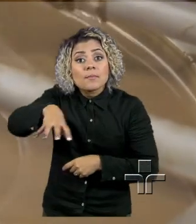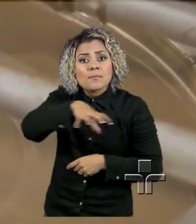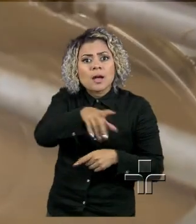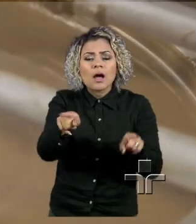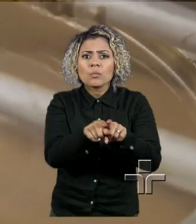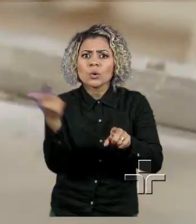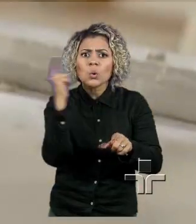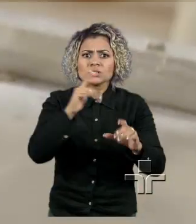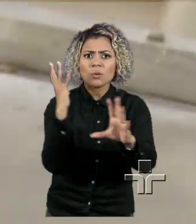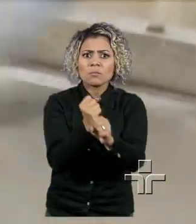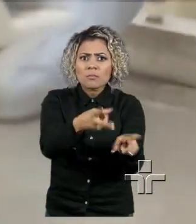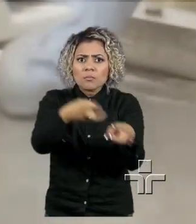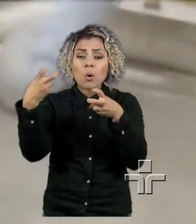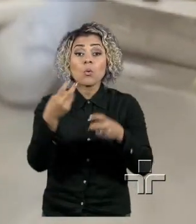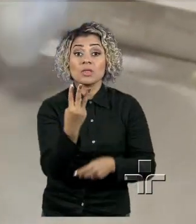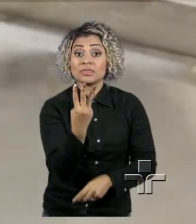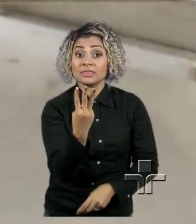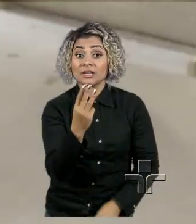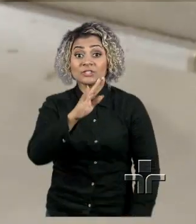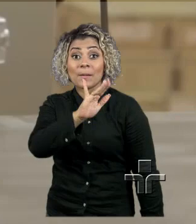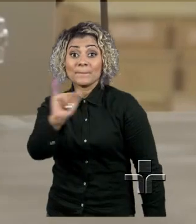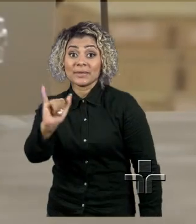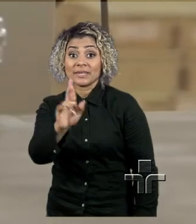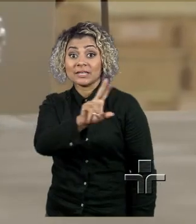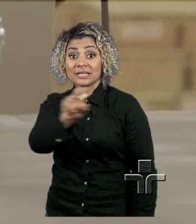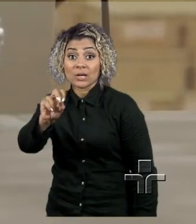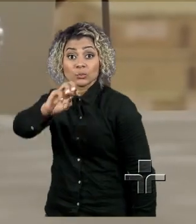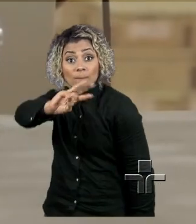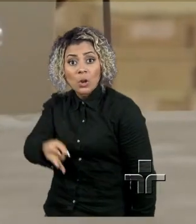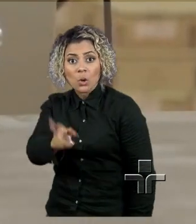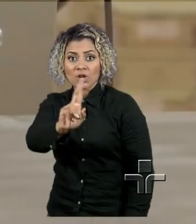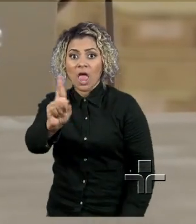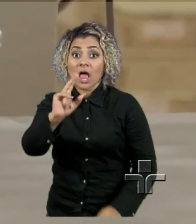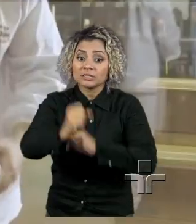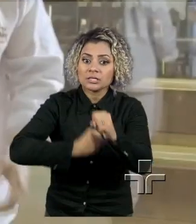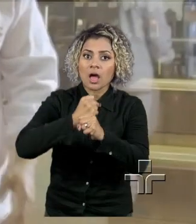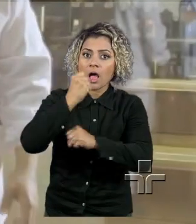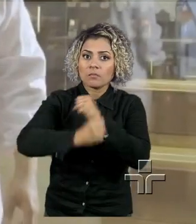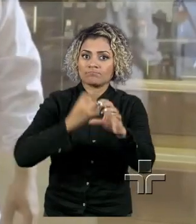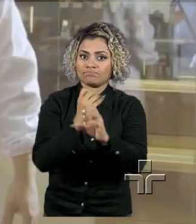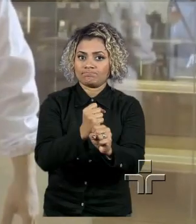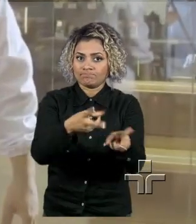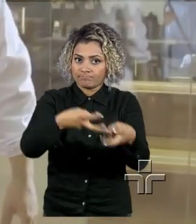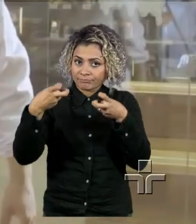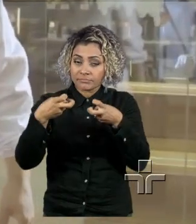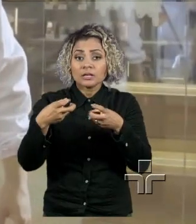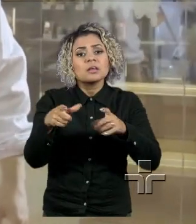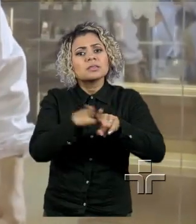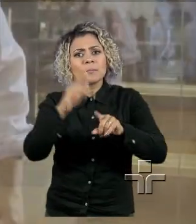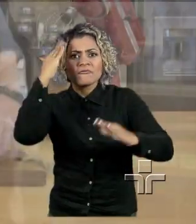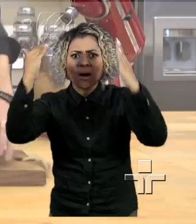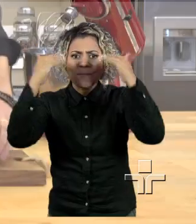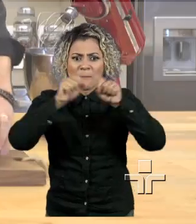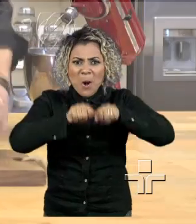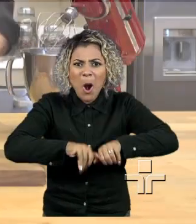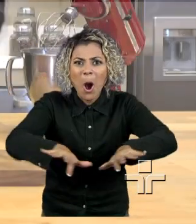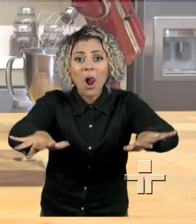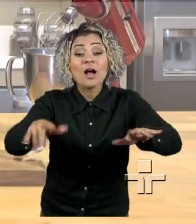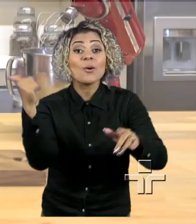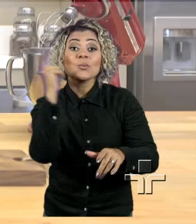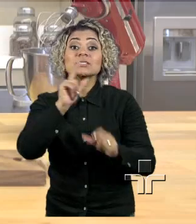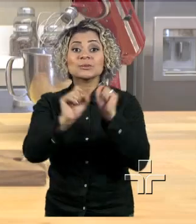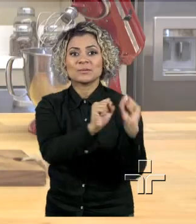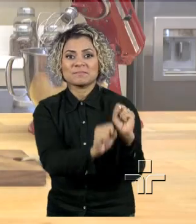o faturamento para 3,5 bilhões de reais por ano. O sucesso nos negócios abriu caminho para